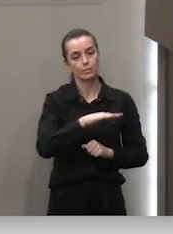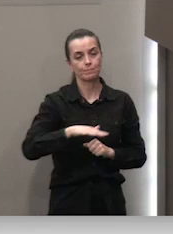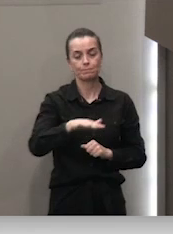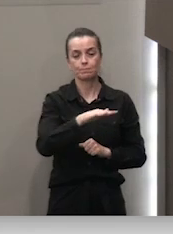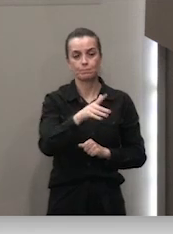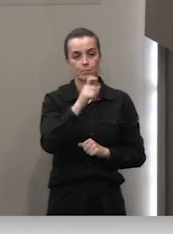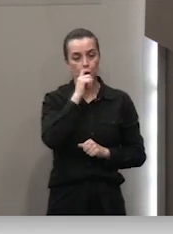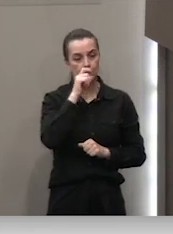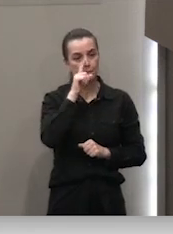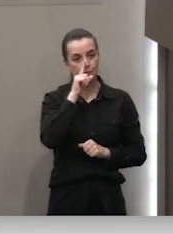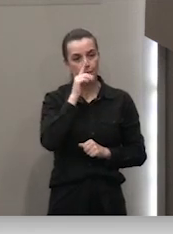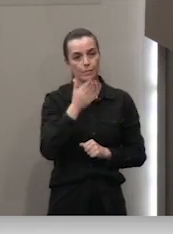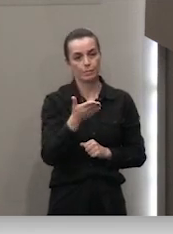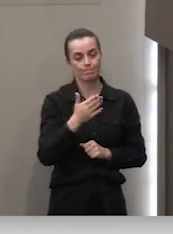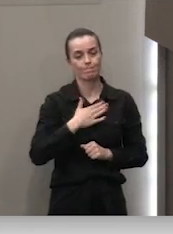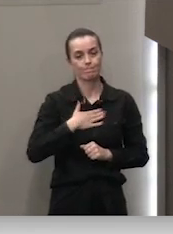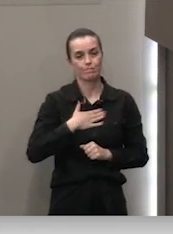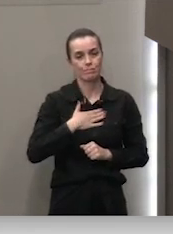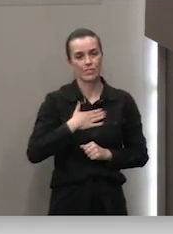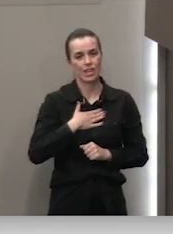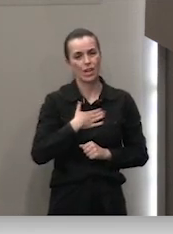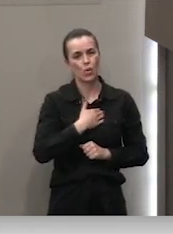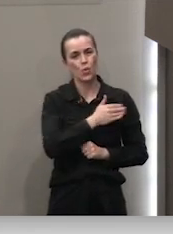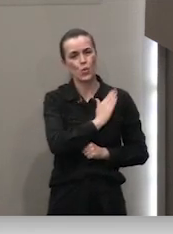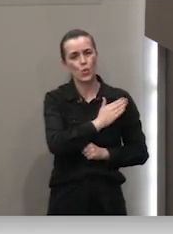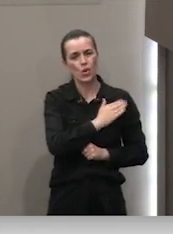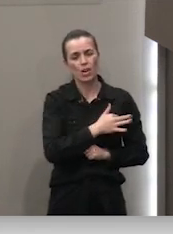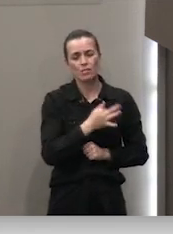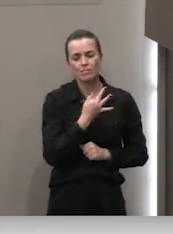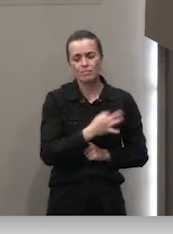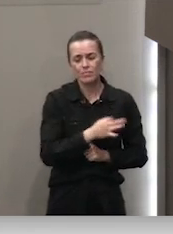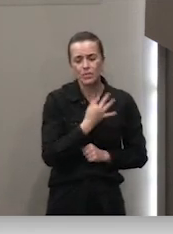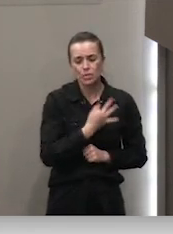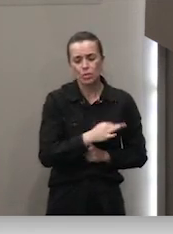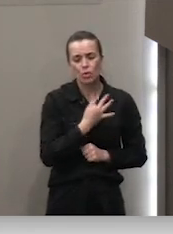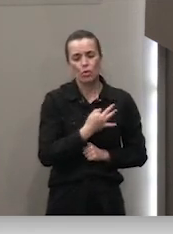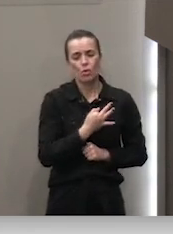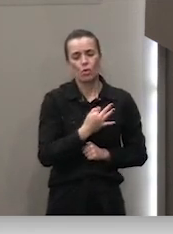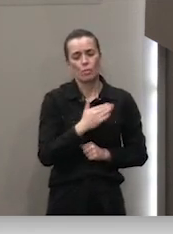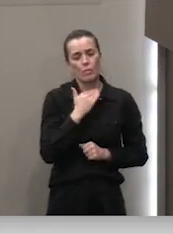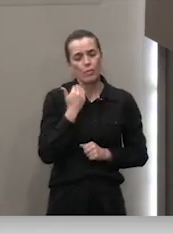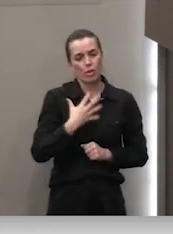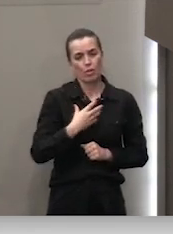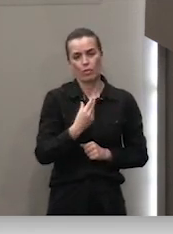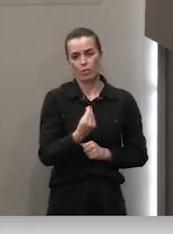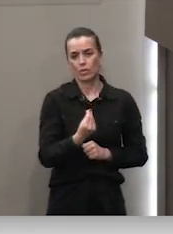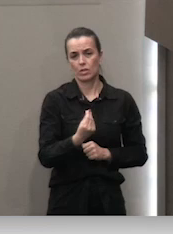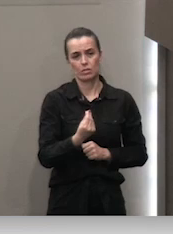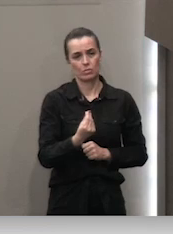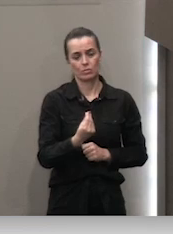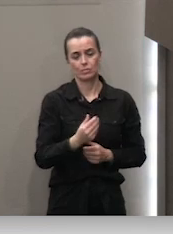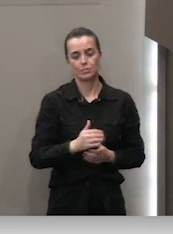Luciane, chorando a dor da perda de um filho, que não precisava ter acontecido.